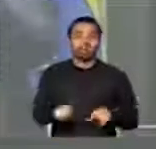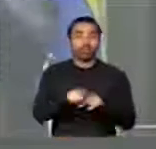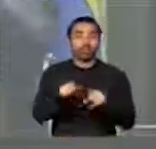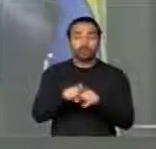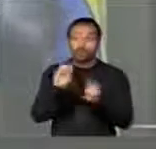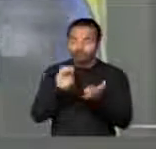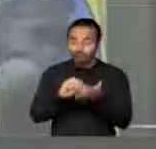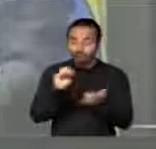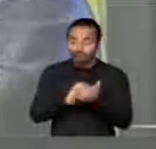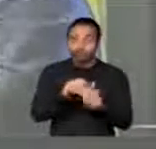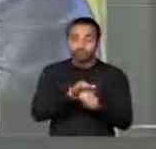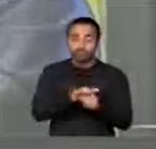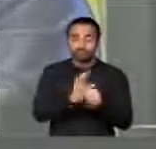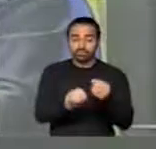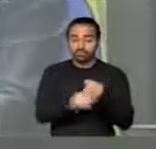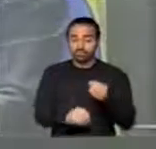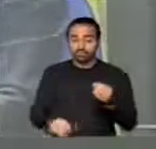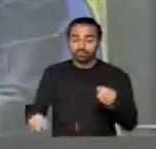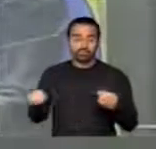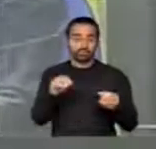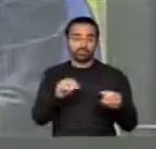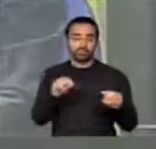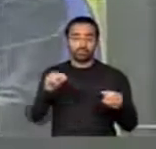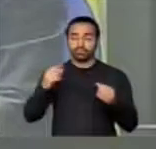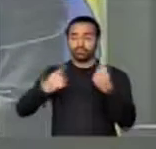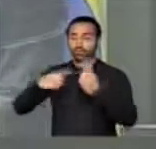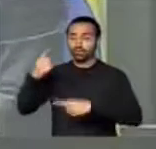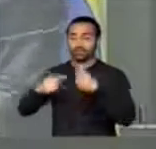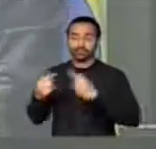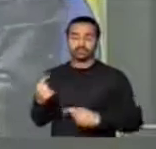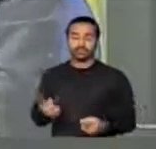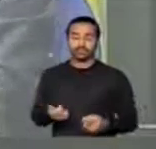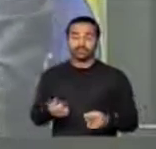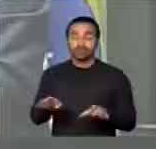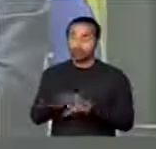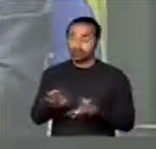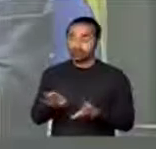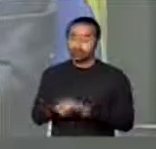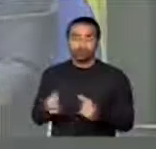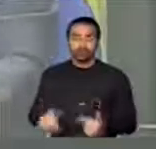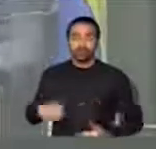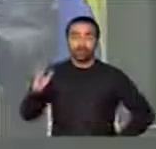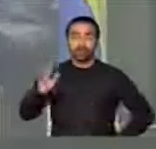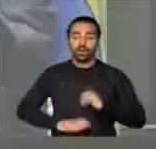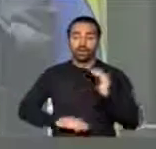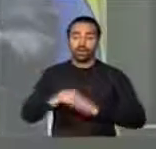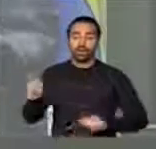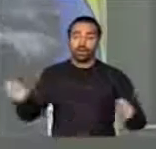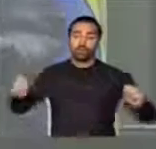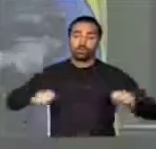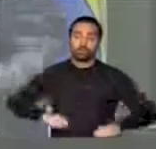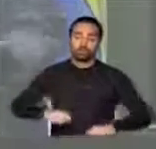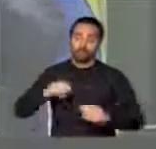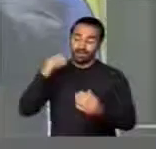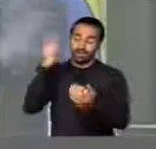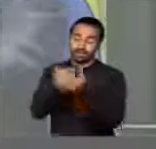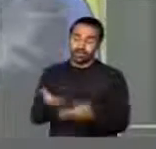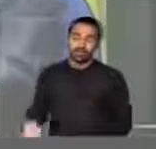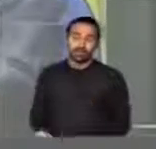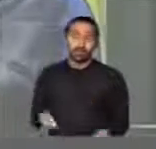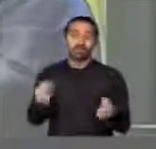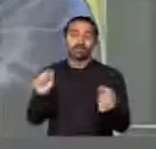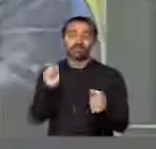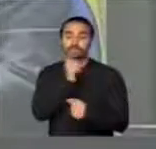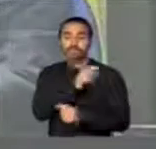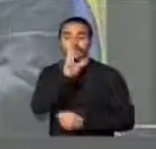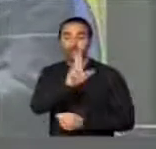de saneamento, como dizia Cristóvão, da nossa política, e da incapacidade, até agora, de se fazer